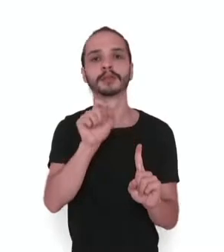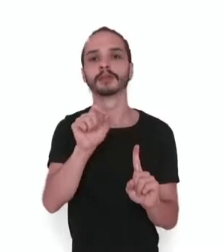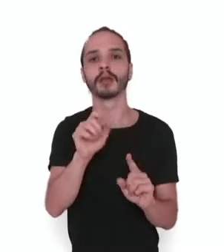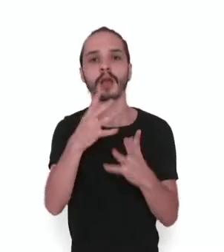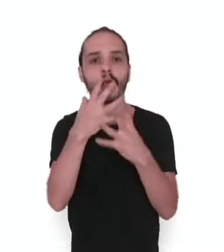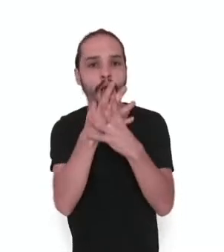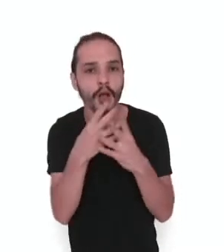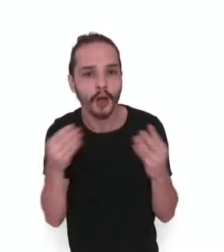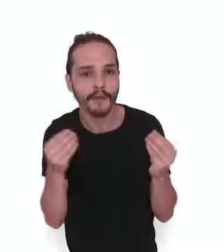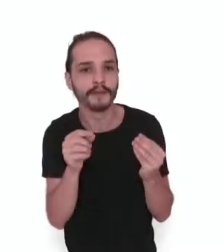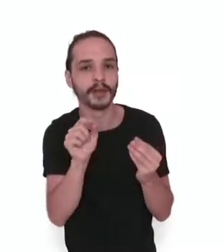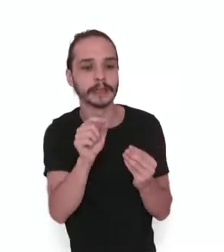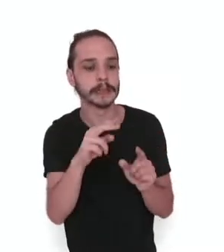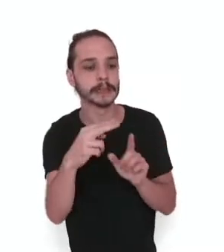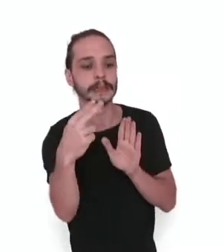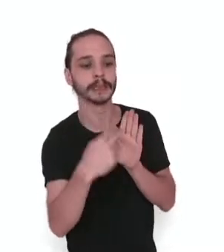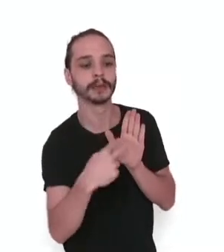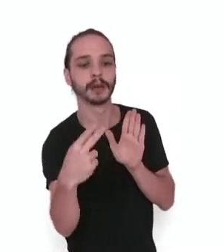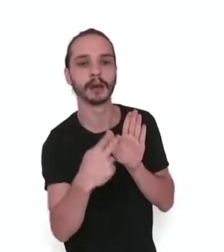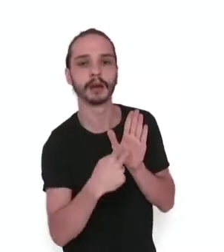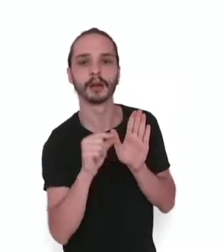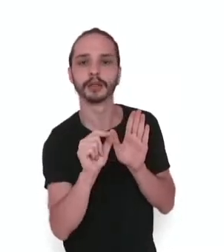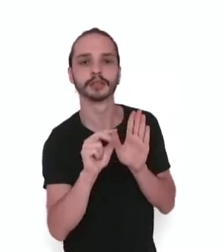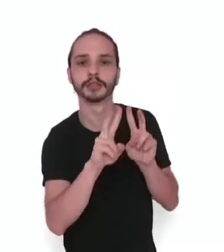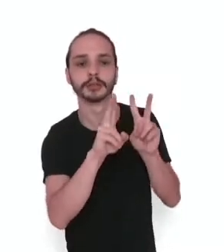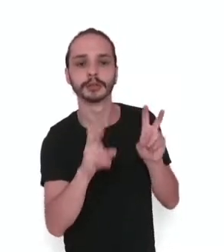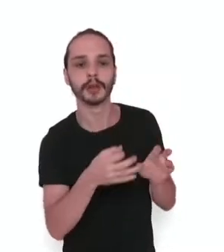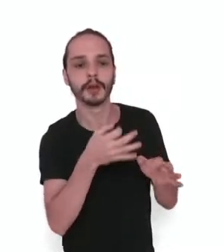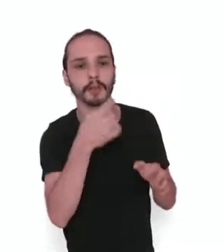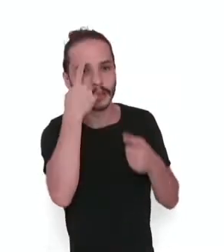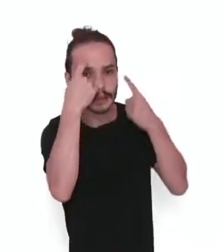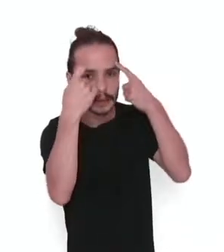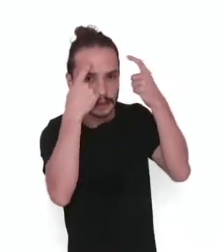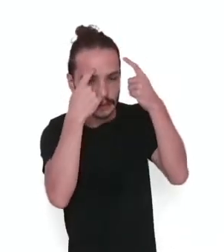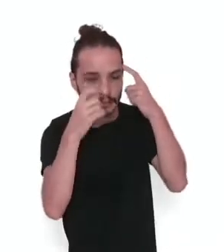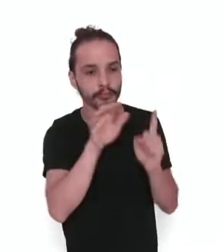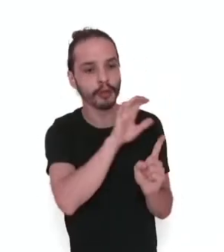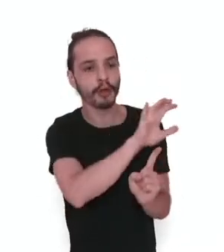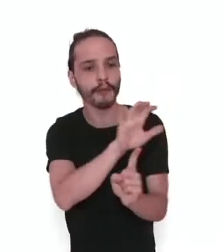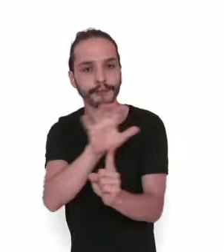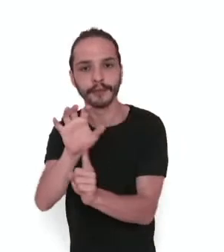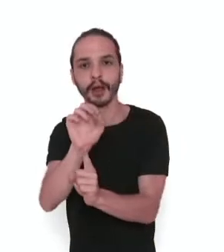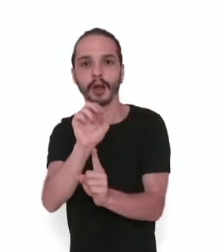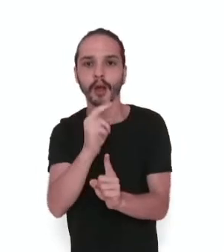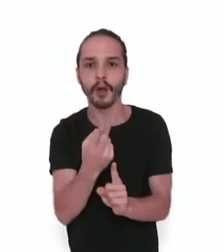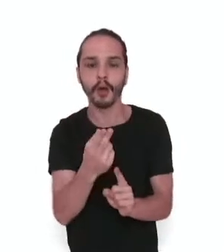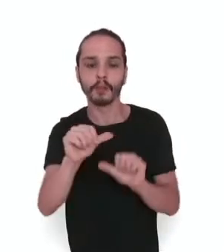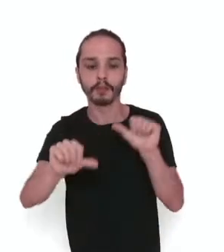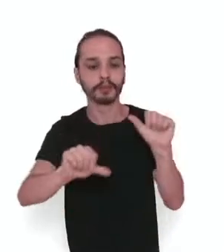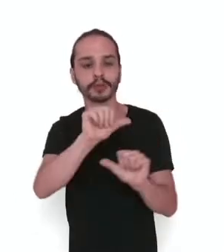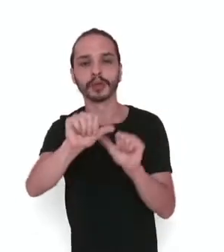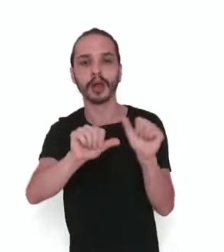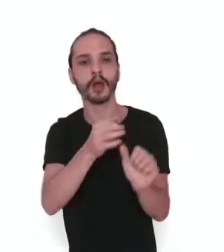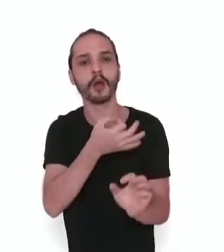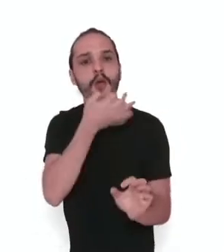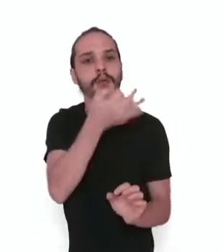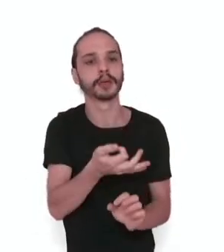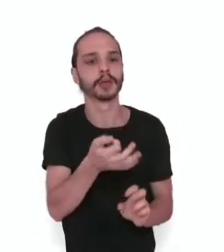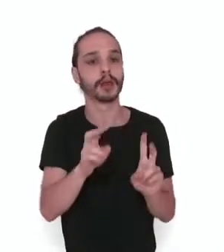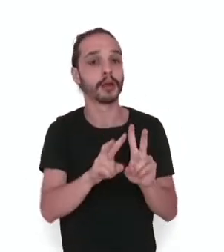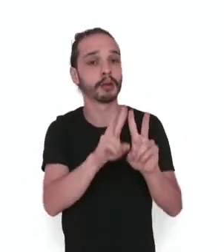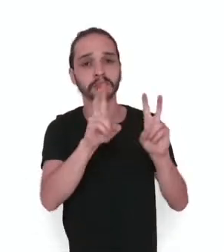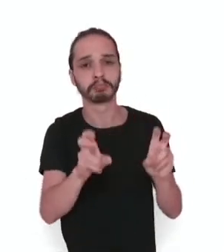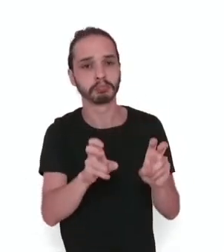leitor sobre determinada ideia, influenciá-lo ou mudar sua opinião sobre um determinado